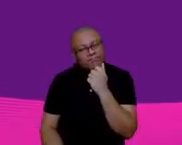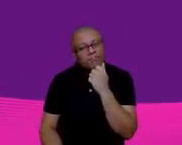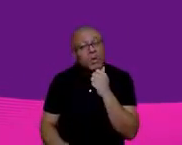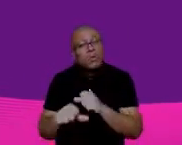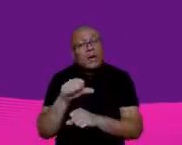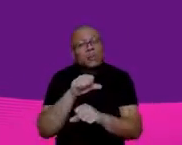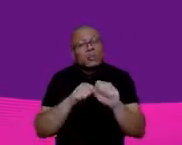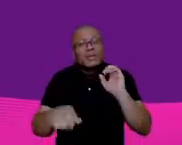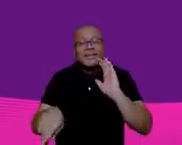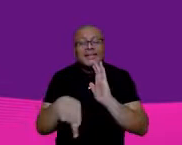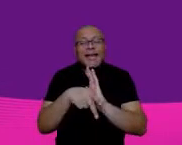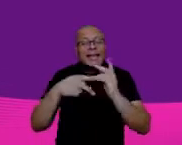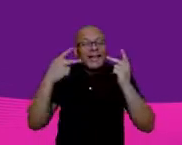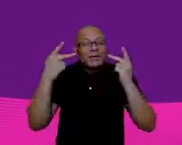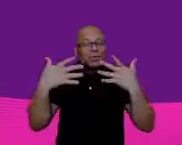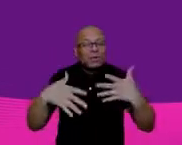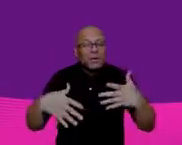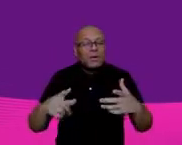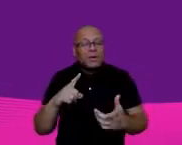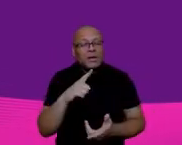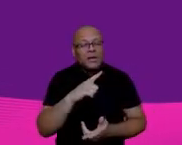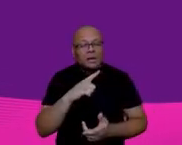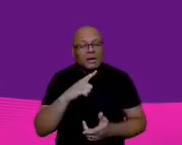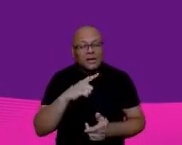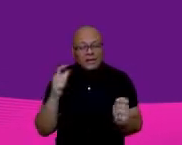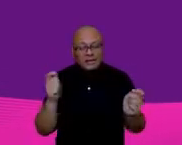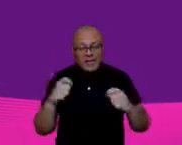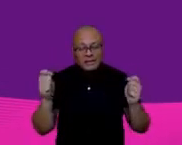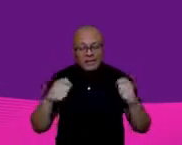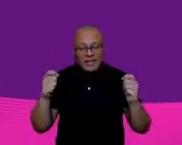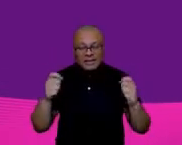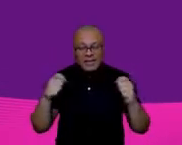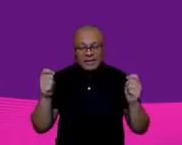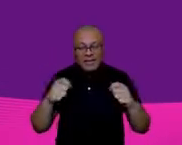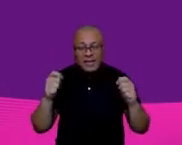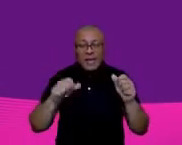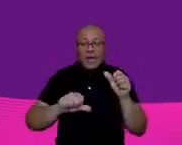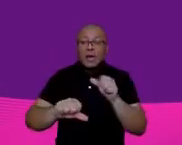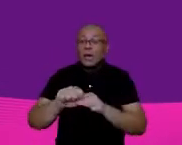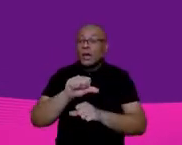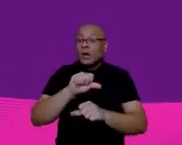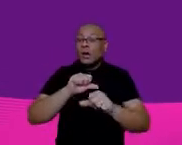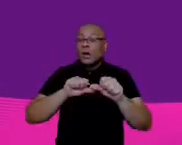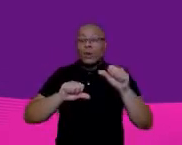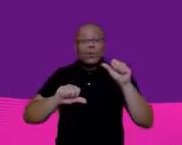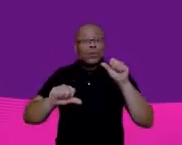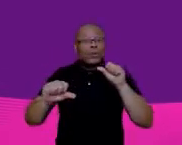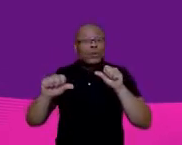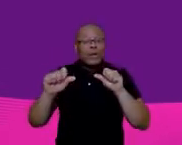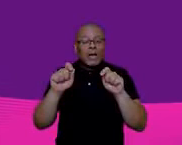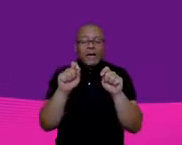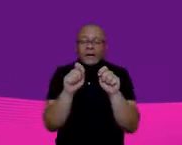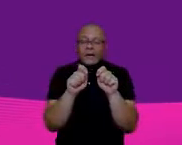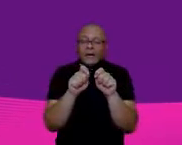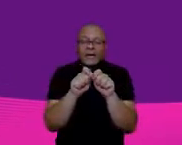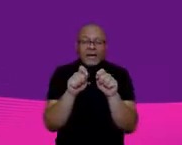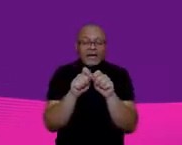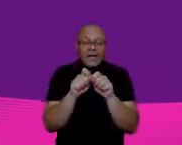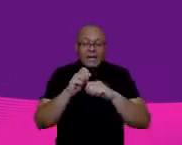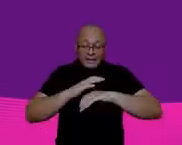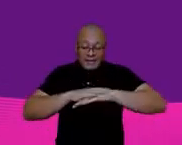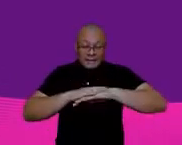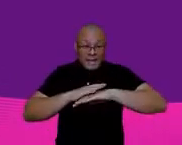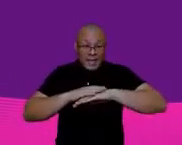isso eu tenho a capacidade de mudar, fazer isso de forma manual.